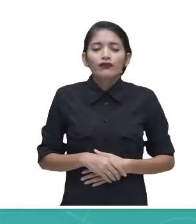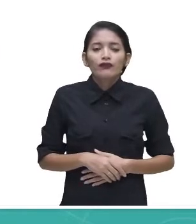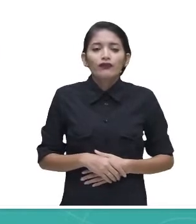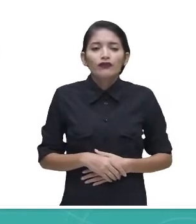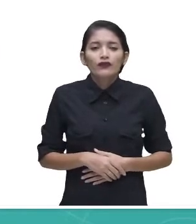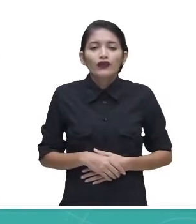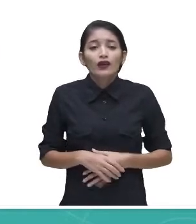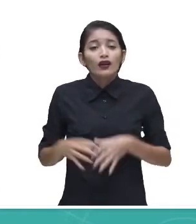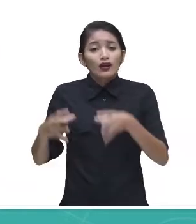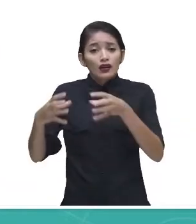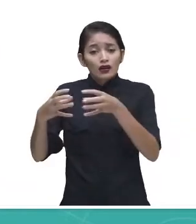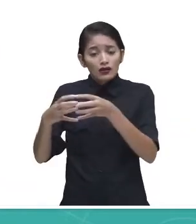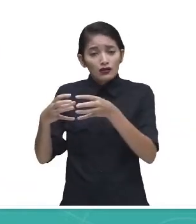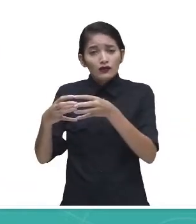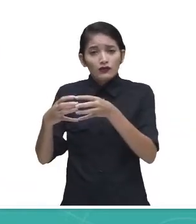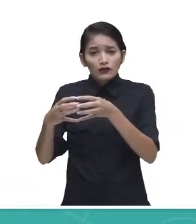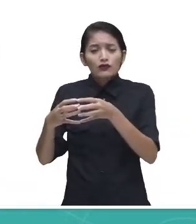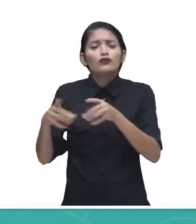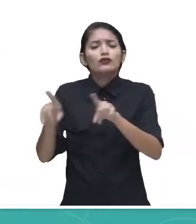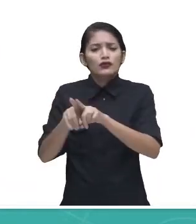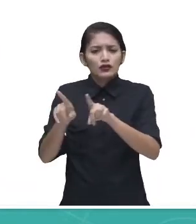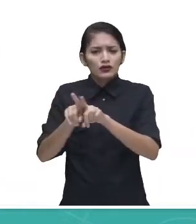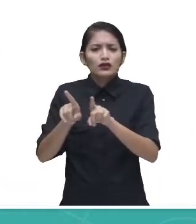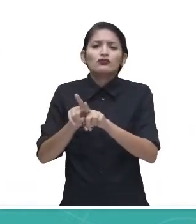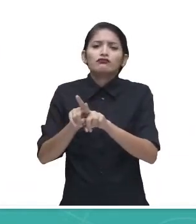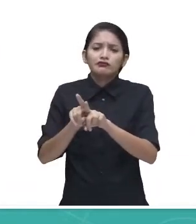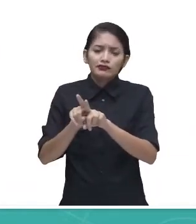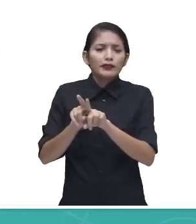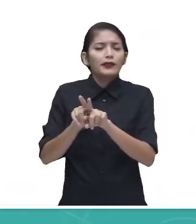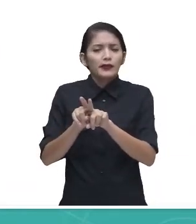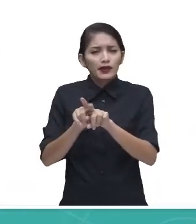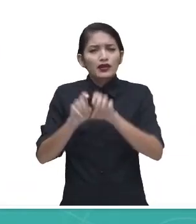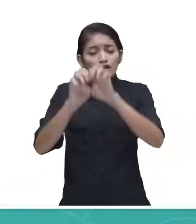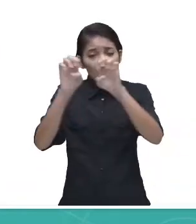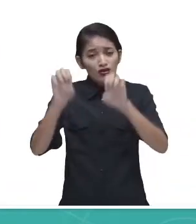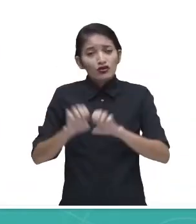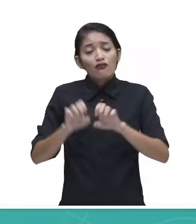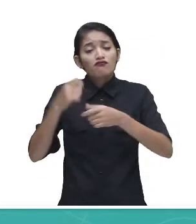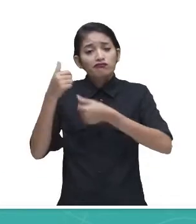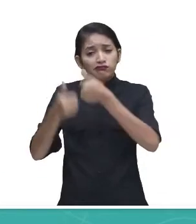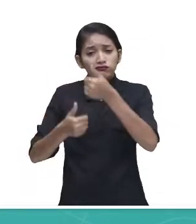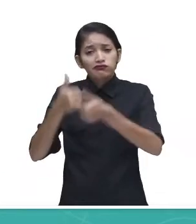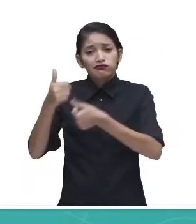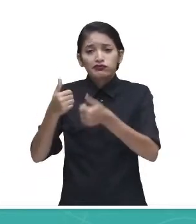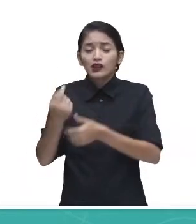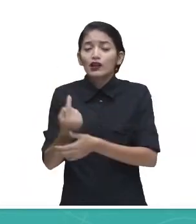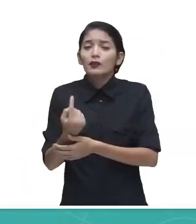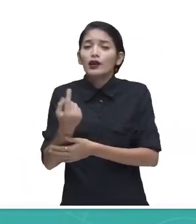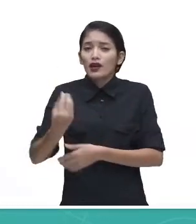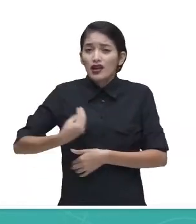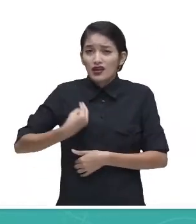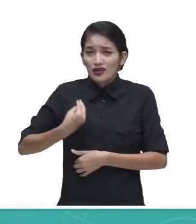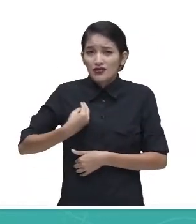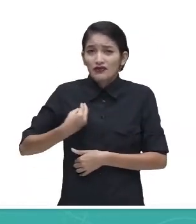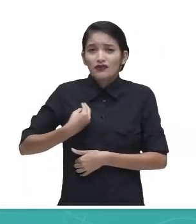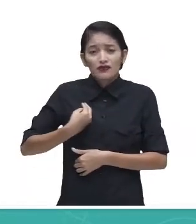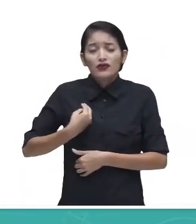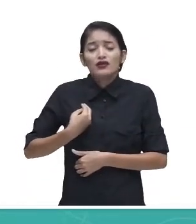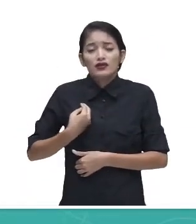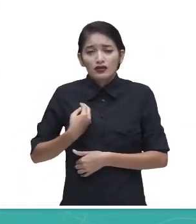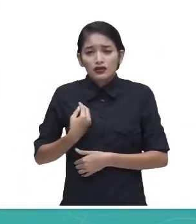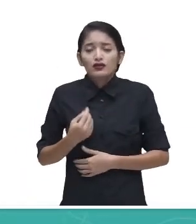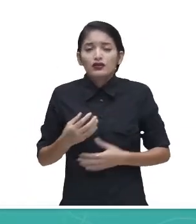é formado por um conjunto de sistemas que trabalham em prol da sobrevivência do